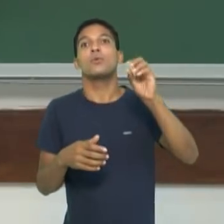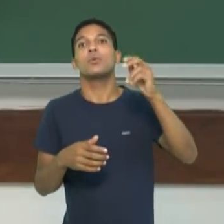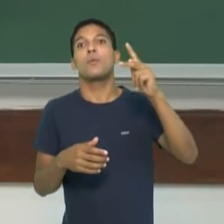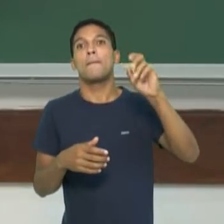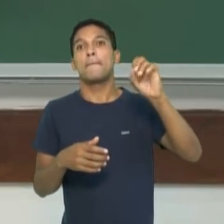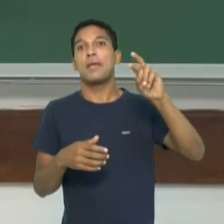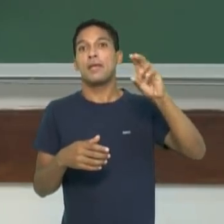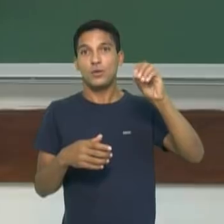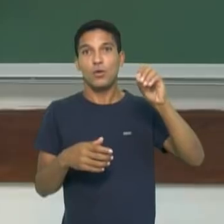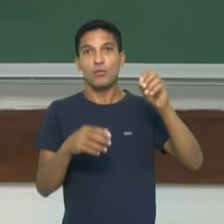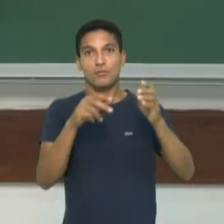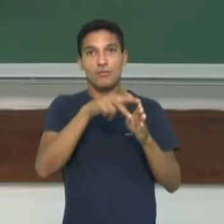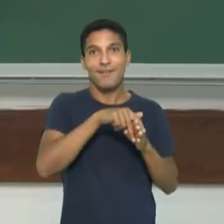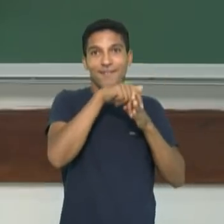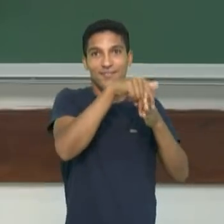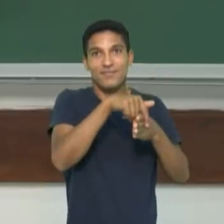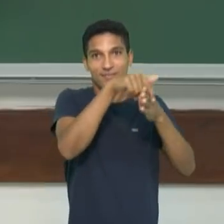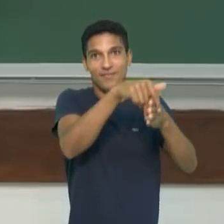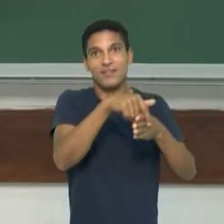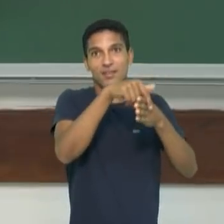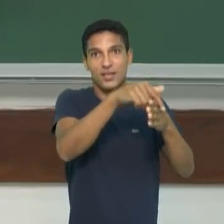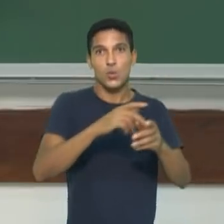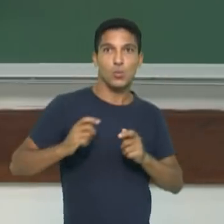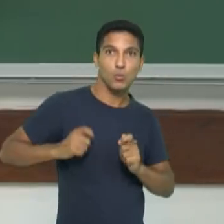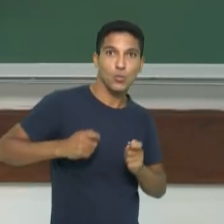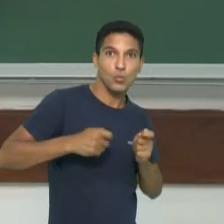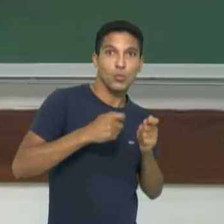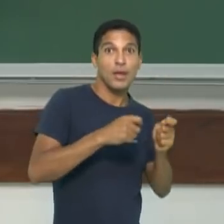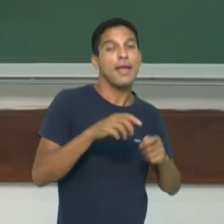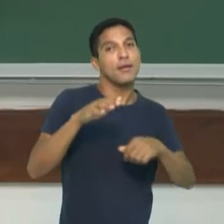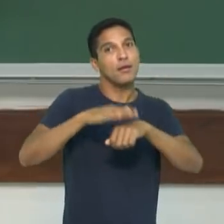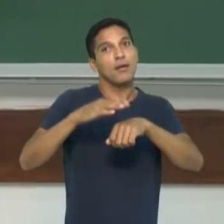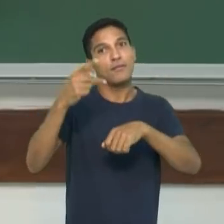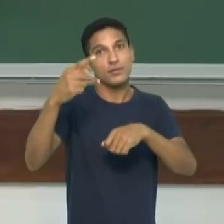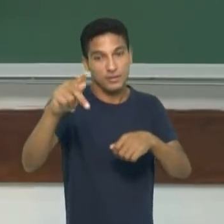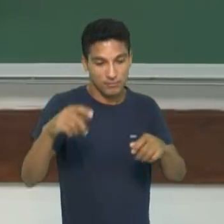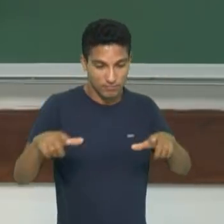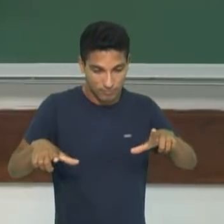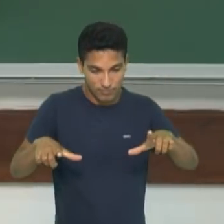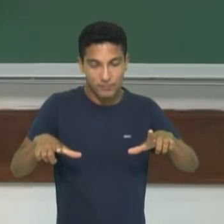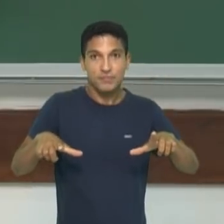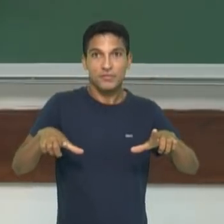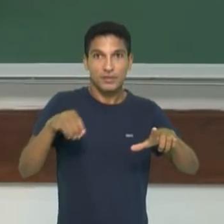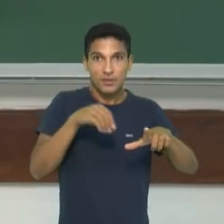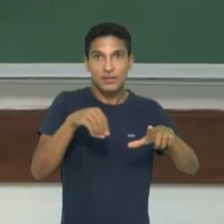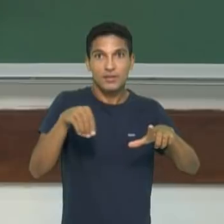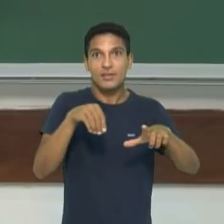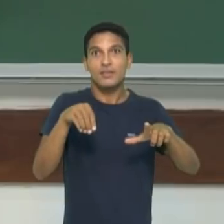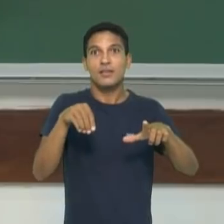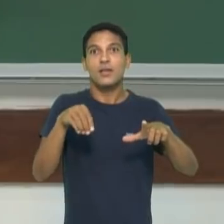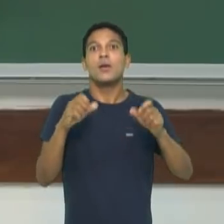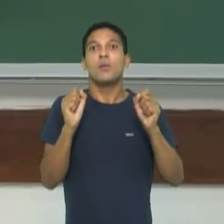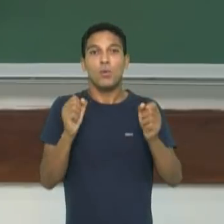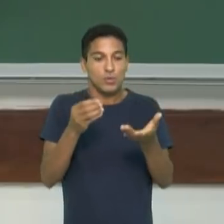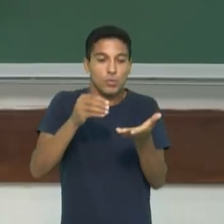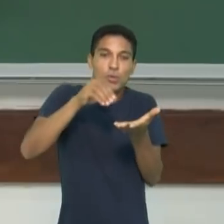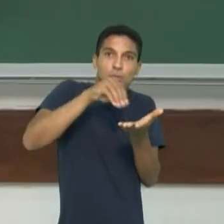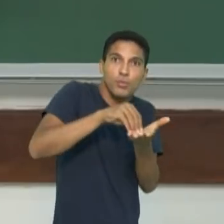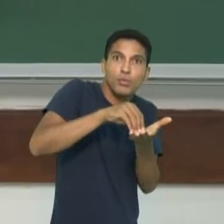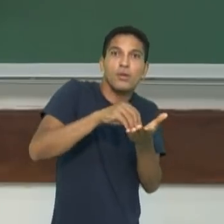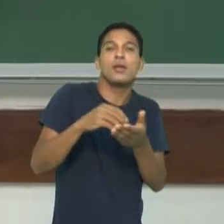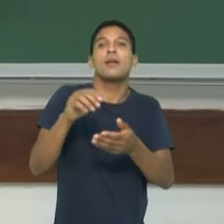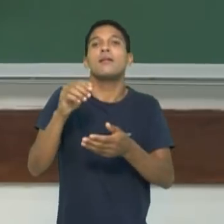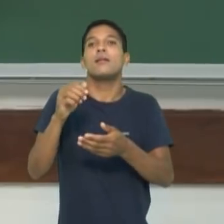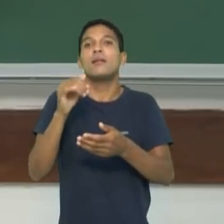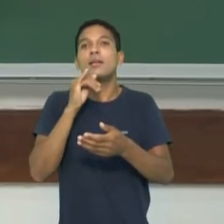bonecos. Professora, como que nós vamos fazer? Com massinha, né? Papel, se você pegar 50% de cola, 50% de água, passar no